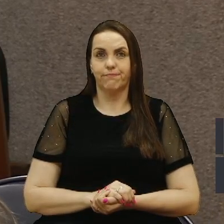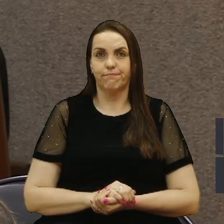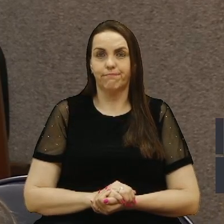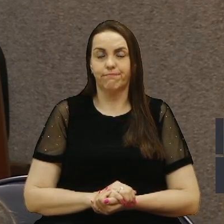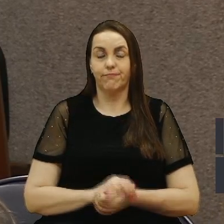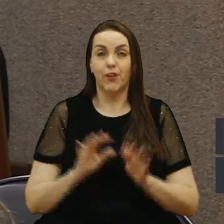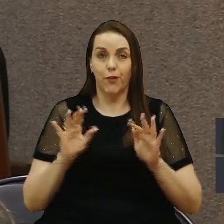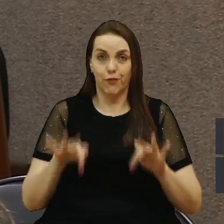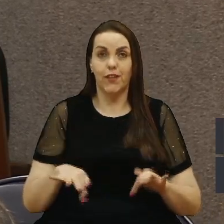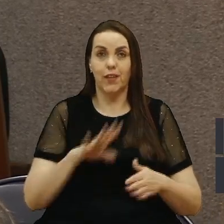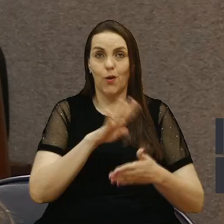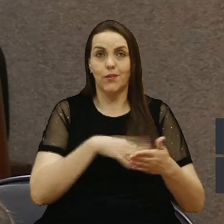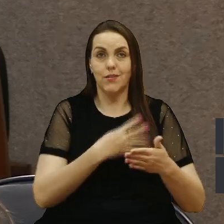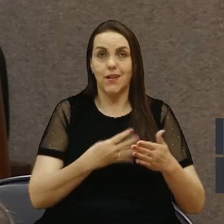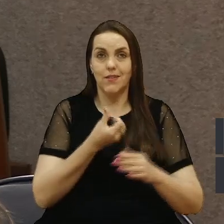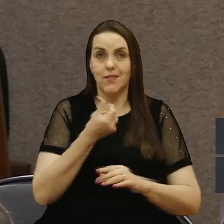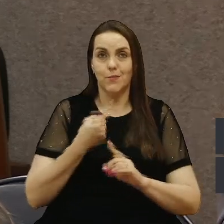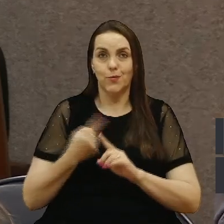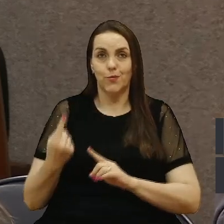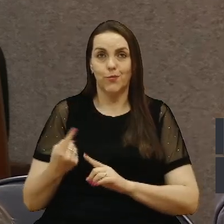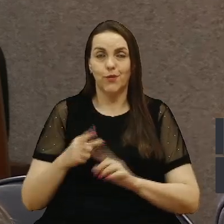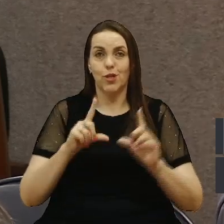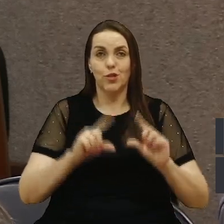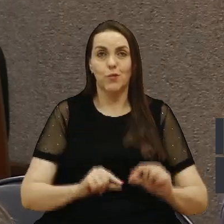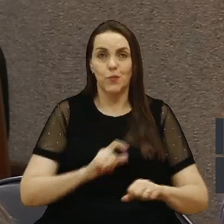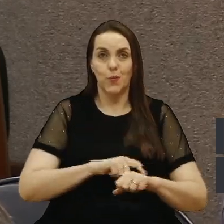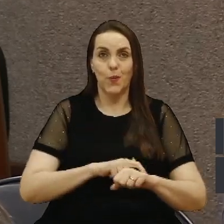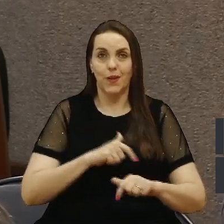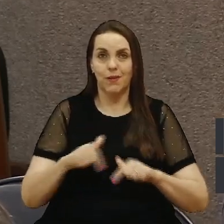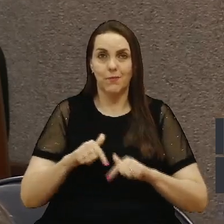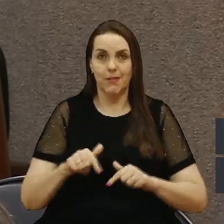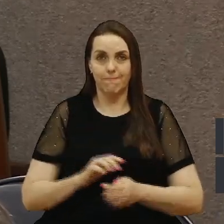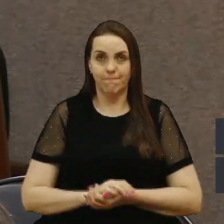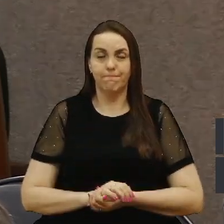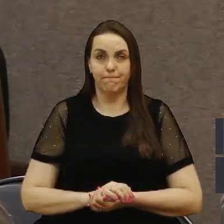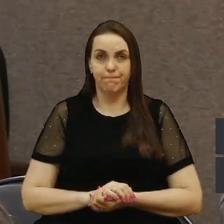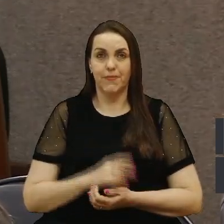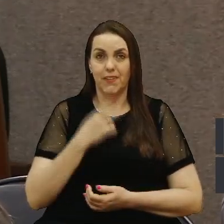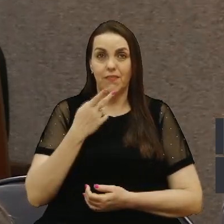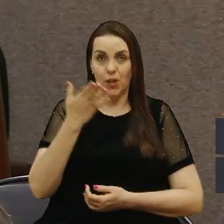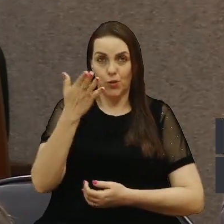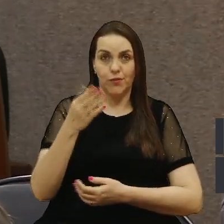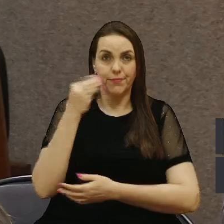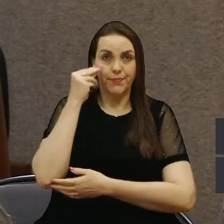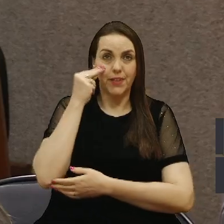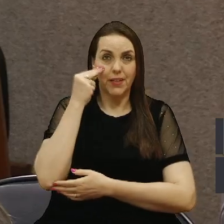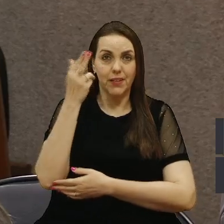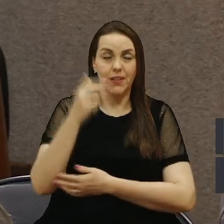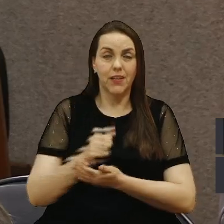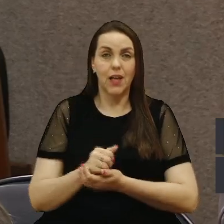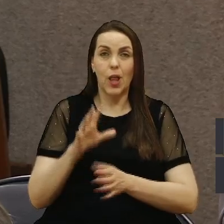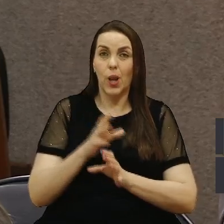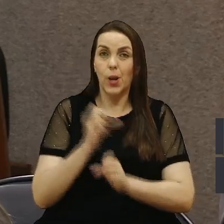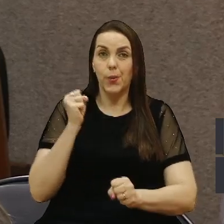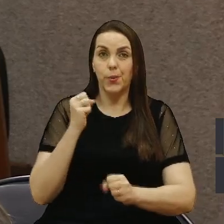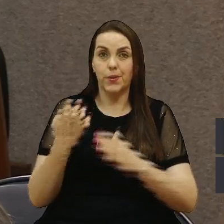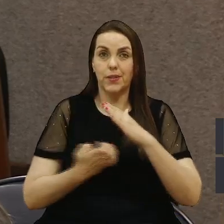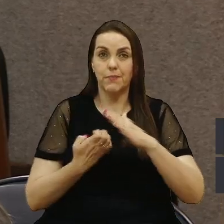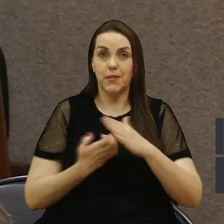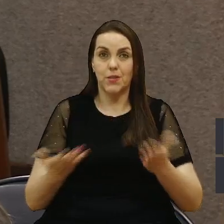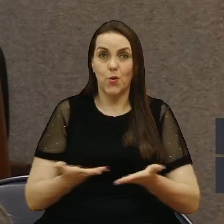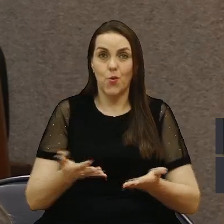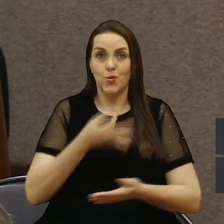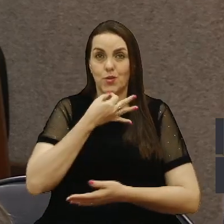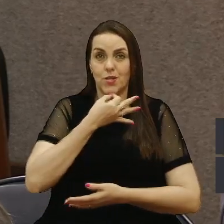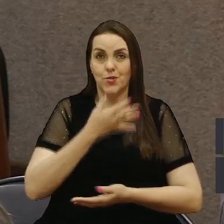O fim da escala 6x1 e a redução de jornada de trabalho. Bem falou o doutor Cláudio, a lucratividade das empresas hoje em Caxias